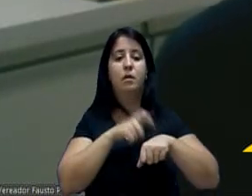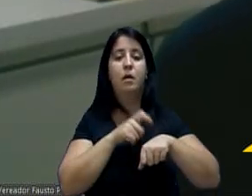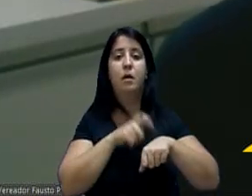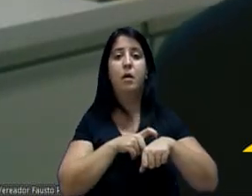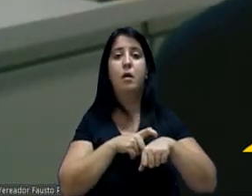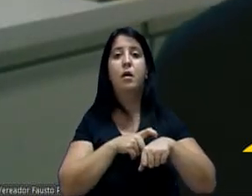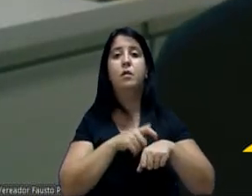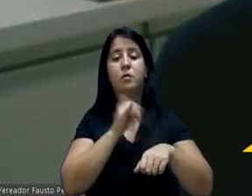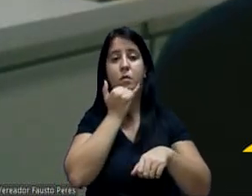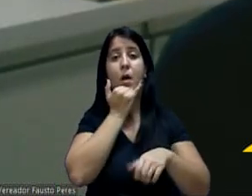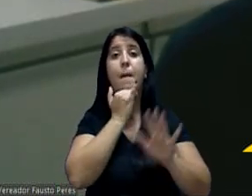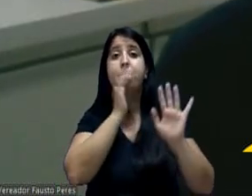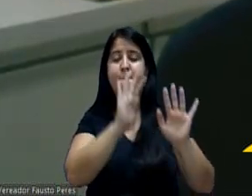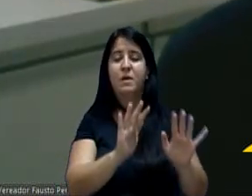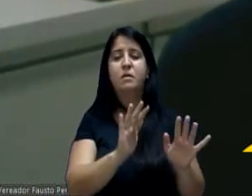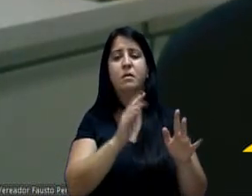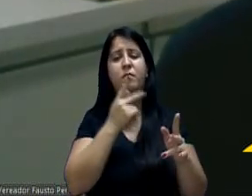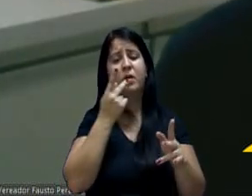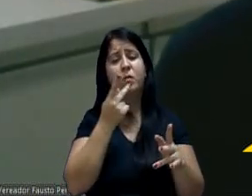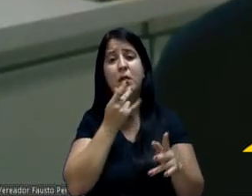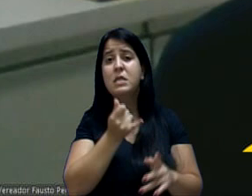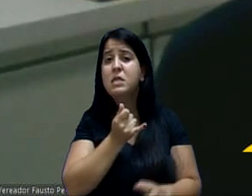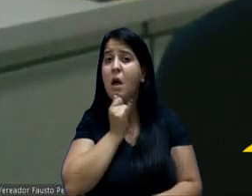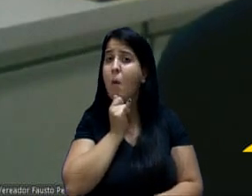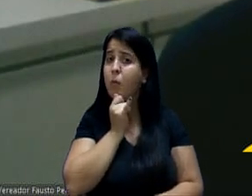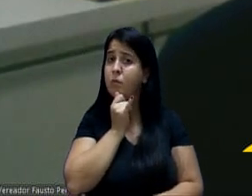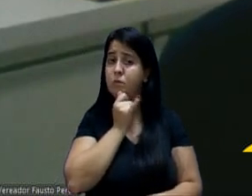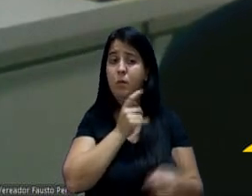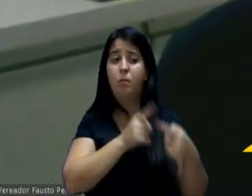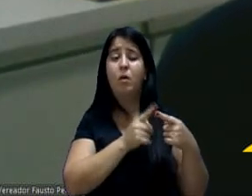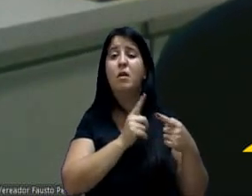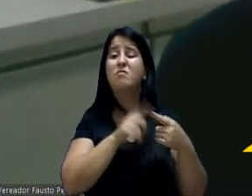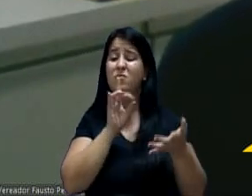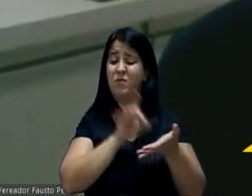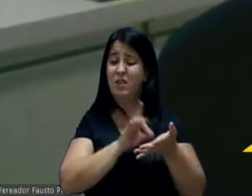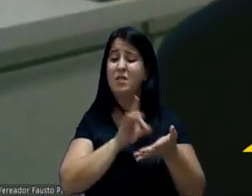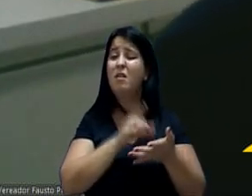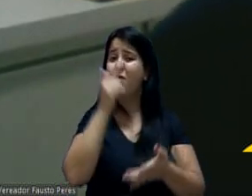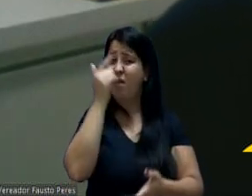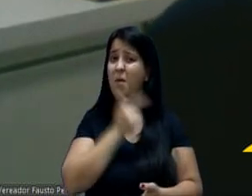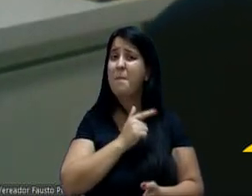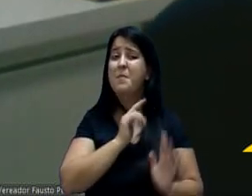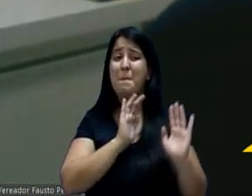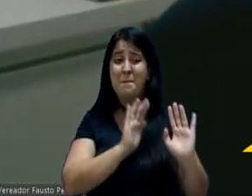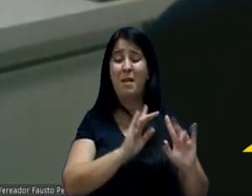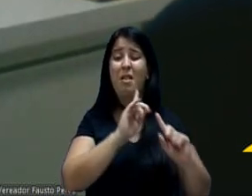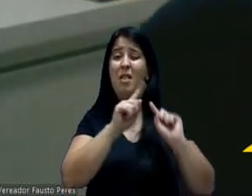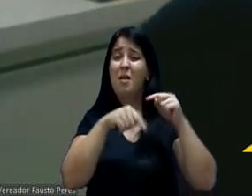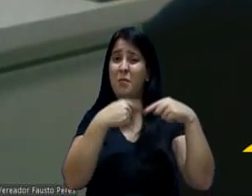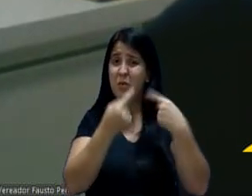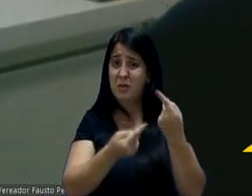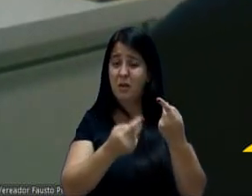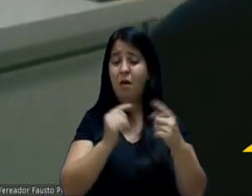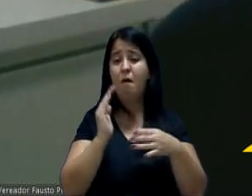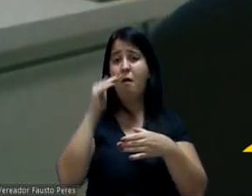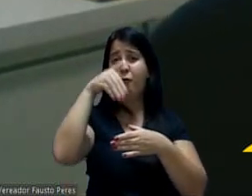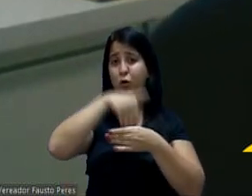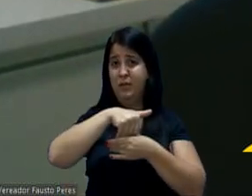Não, nós citamos esse exemplo aí, França, porque realmente a coisa está feia fora, mas é que daqui a pouquinho vai entrar a